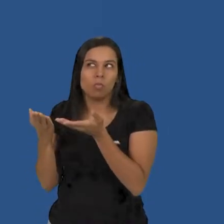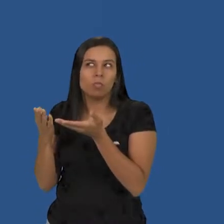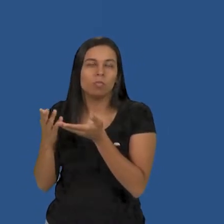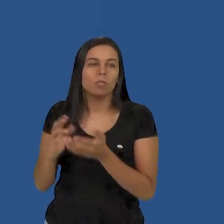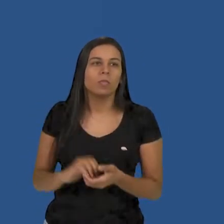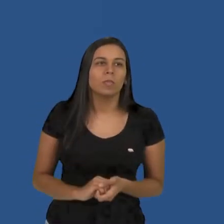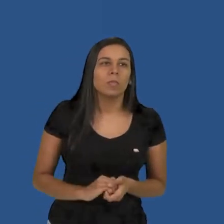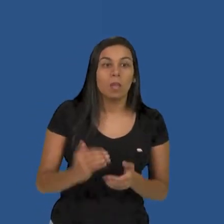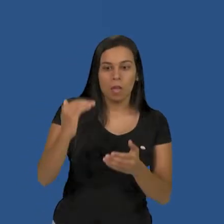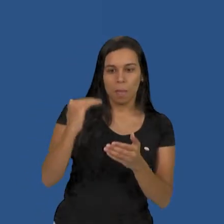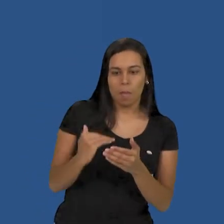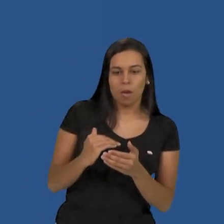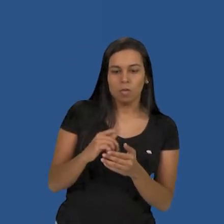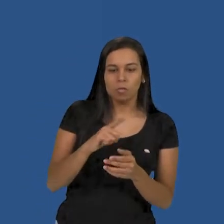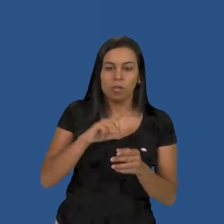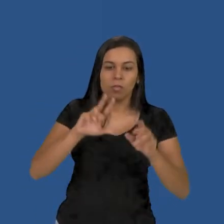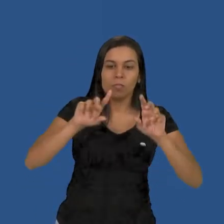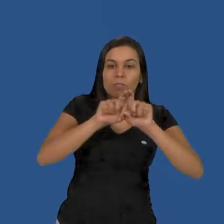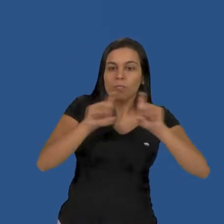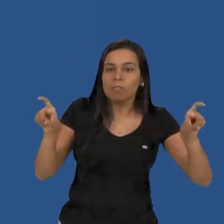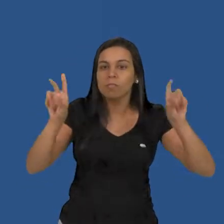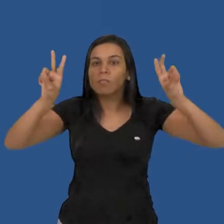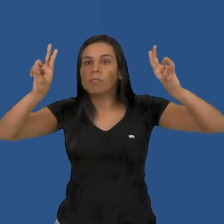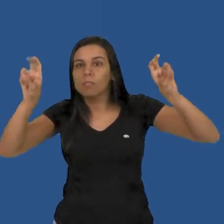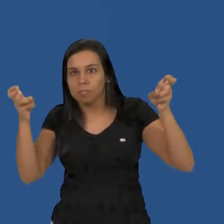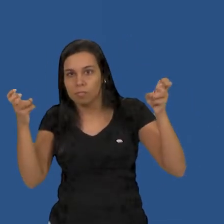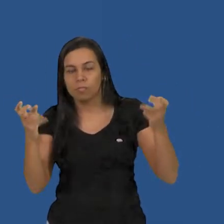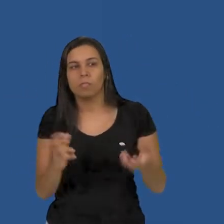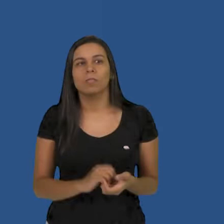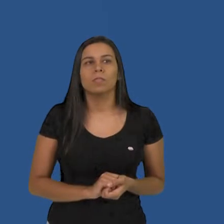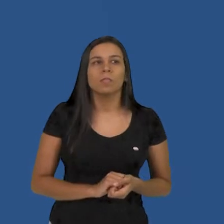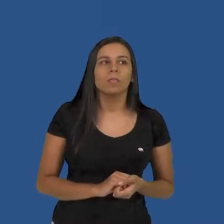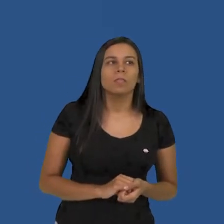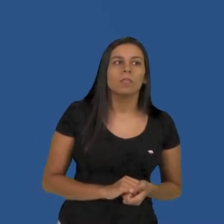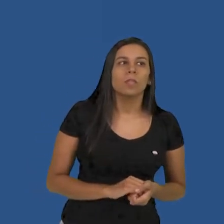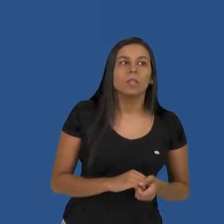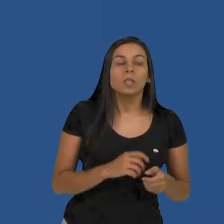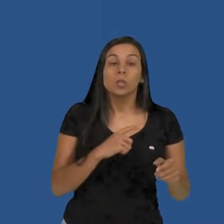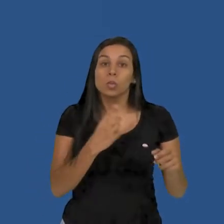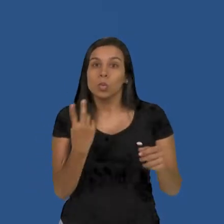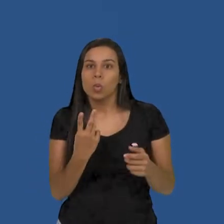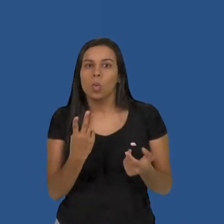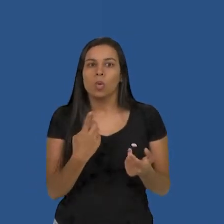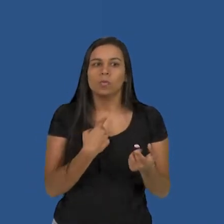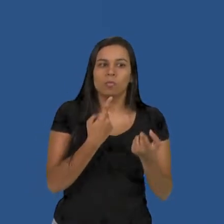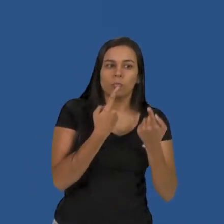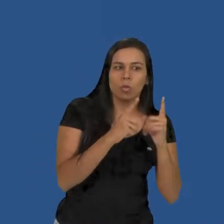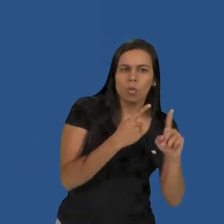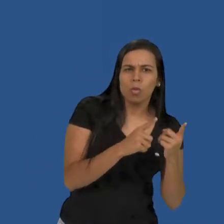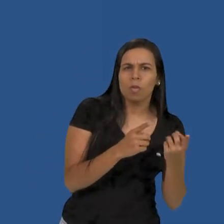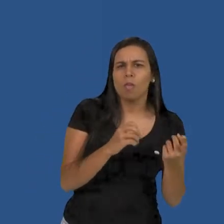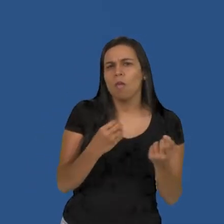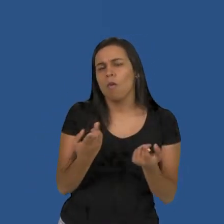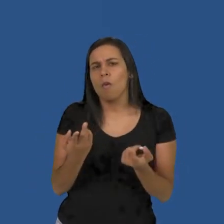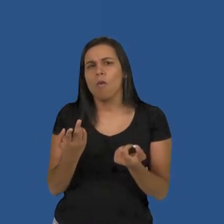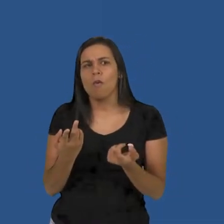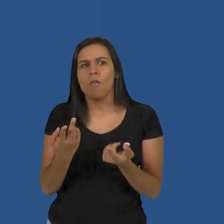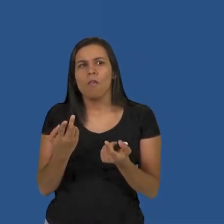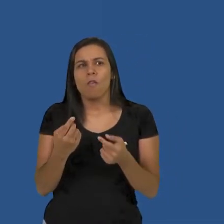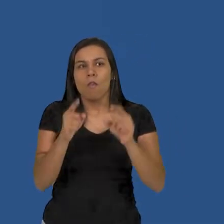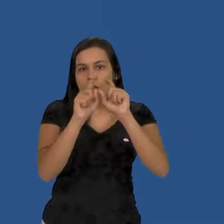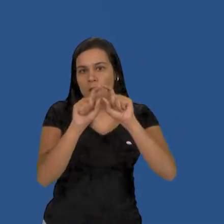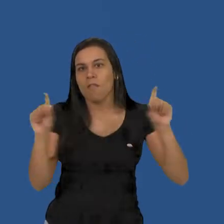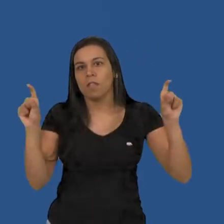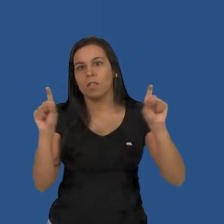tem aspas, lembram disso? Duas possibilidades que aspa pode ser, ironia ou uma frase. No caso 3, ou uma citação de